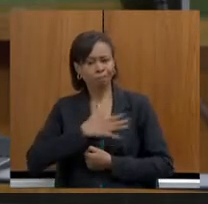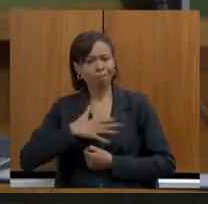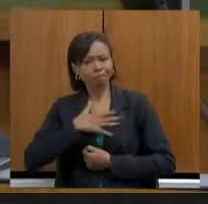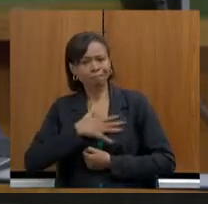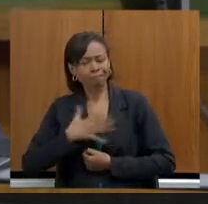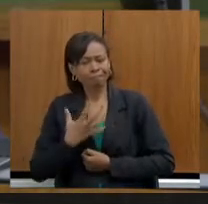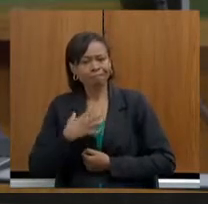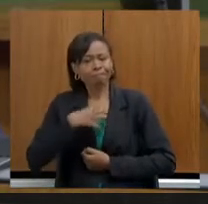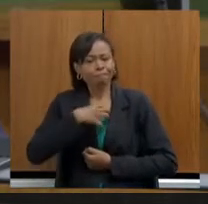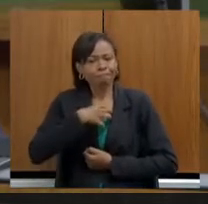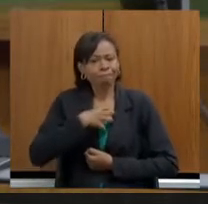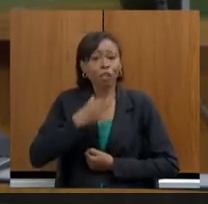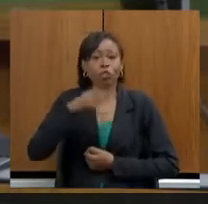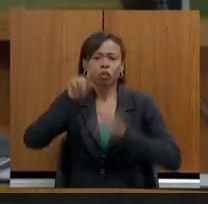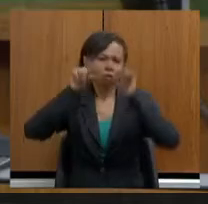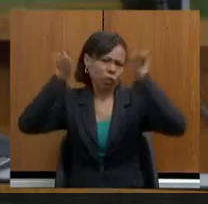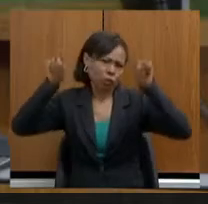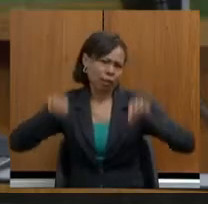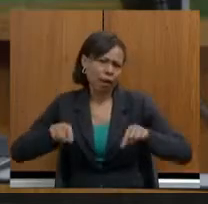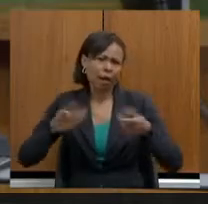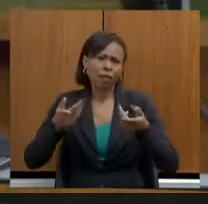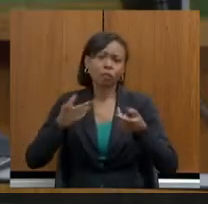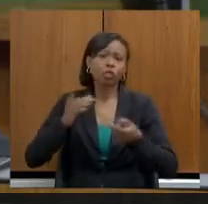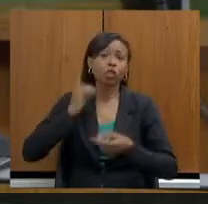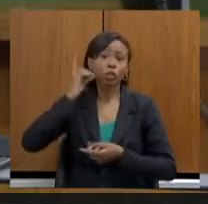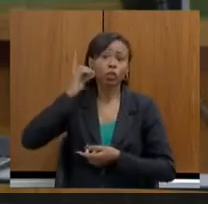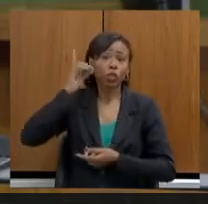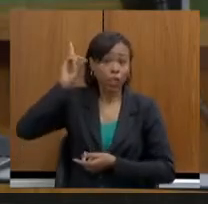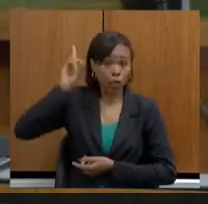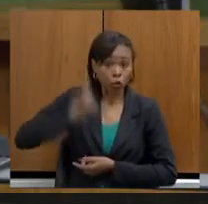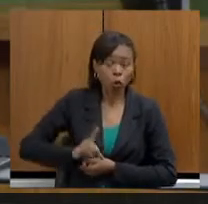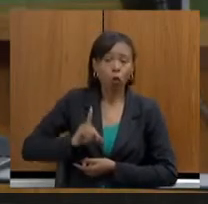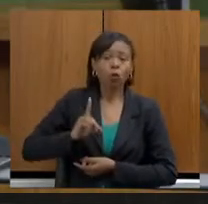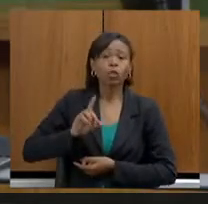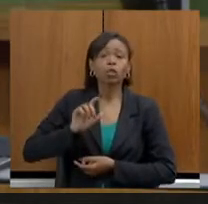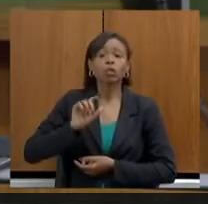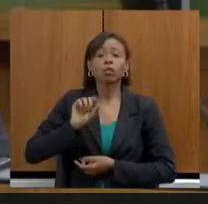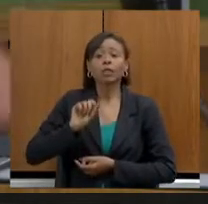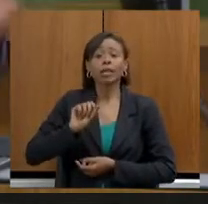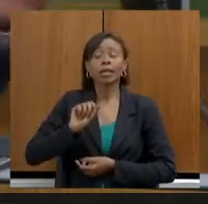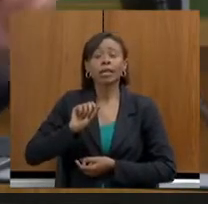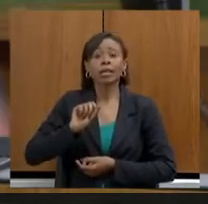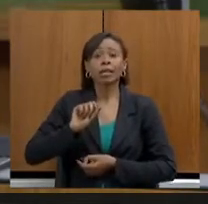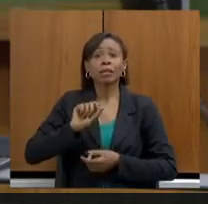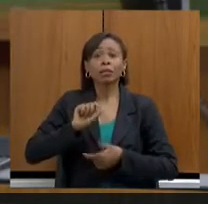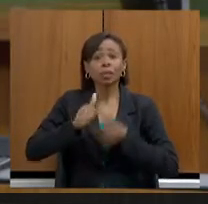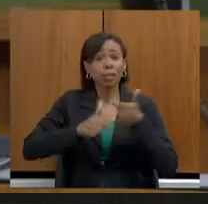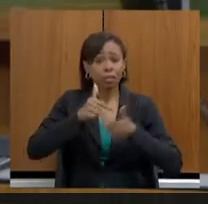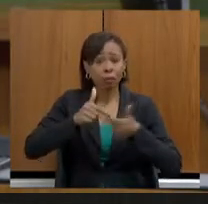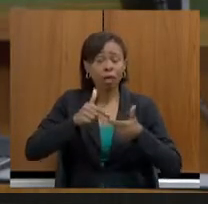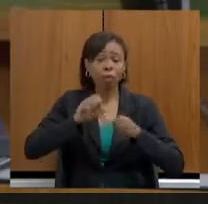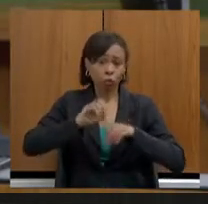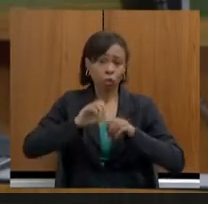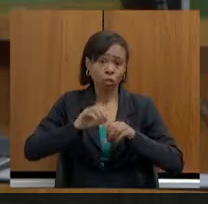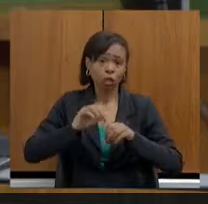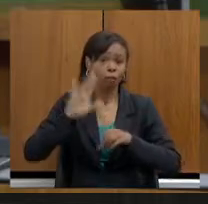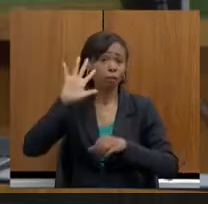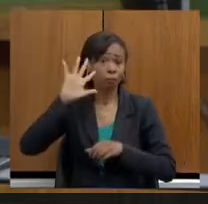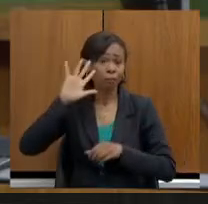funcionários diretores de escola com a condução da educação e sobretudo com as reformas